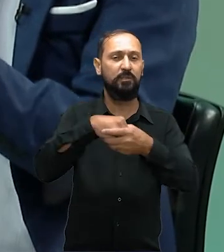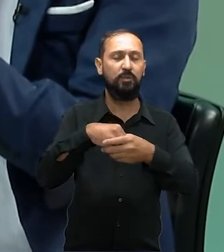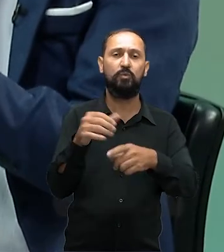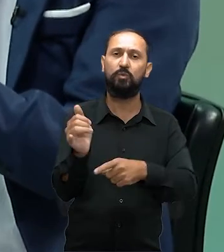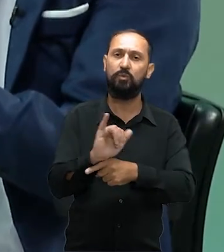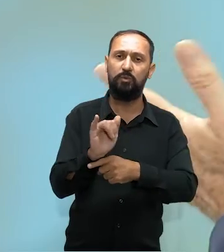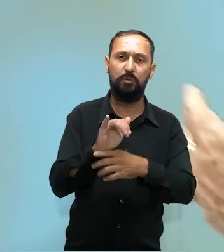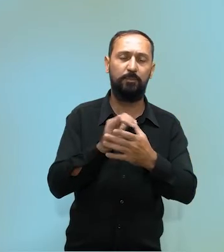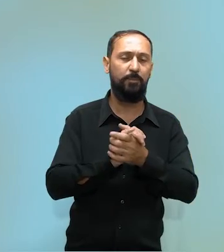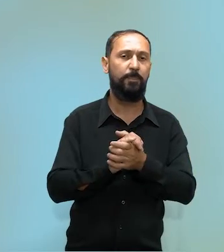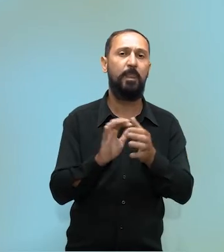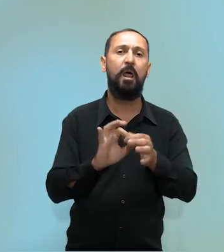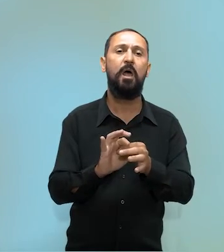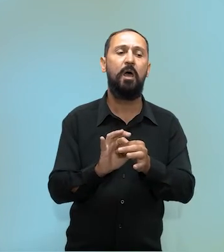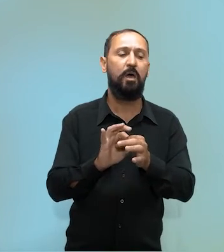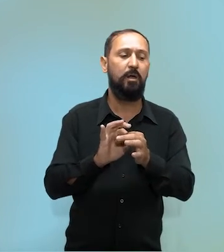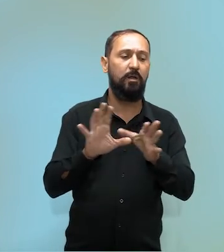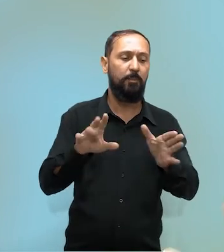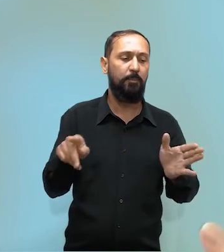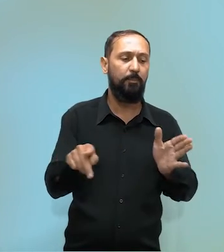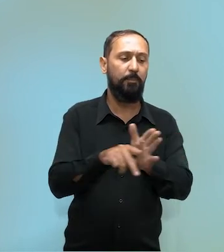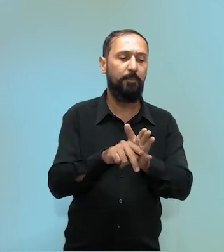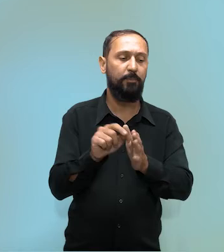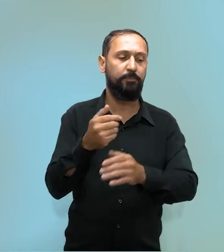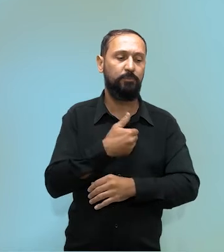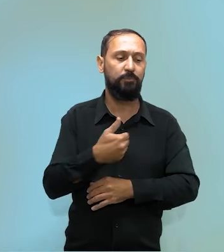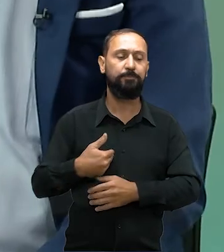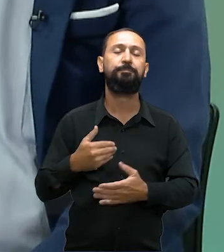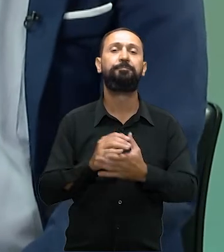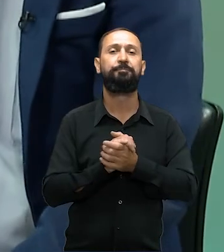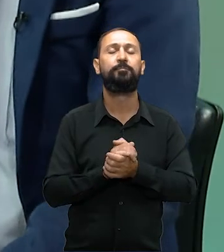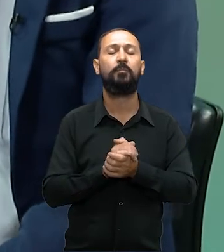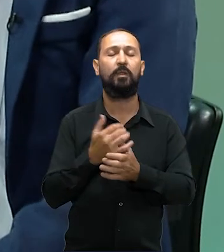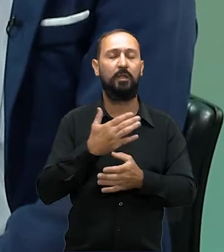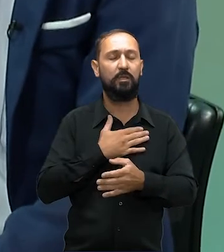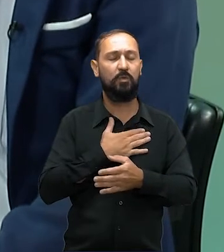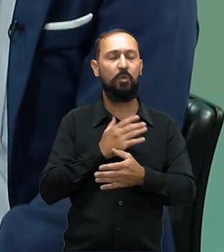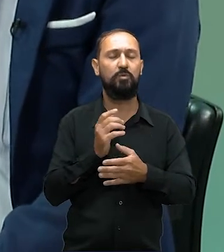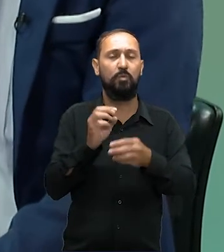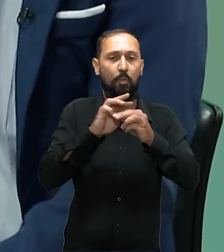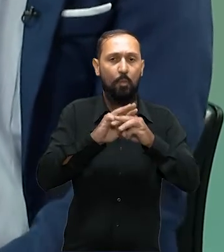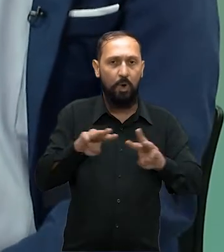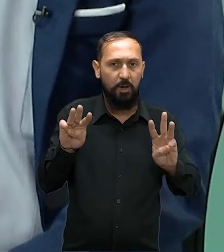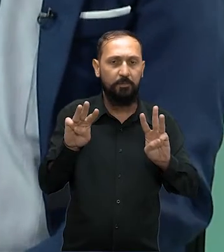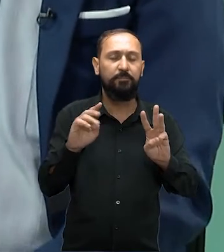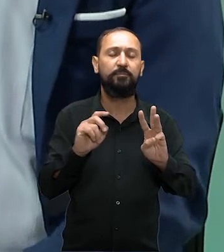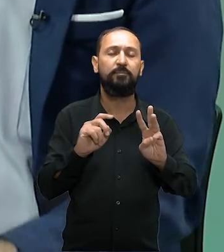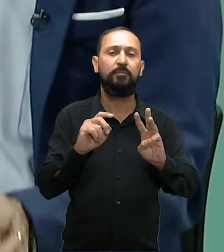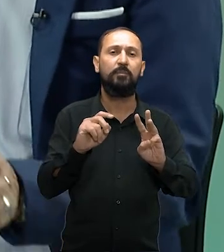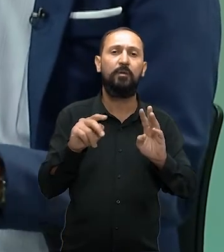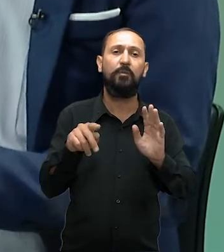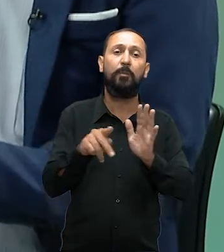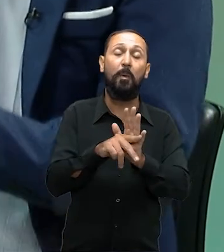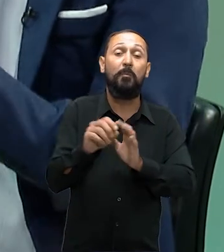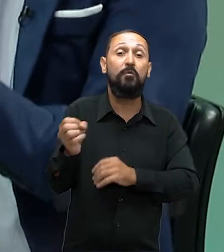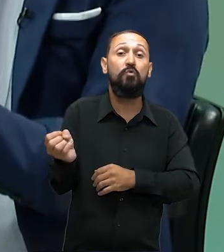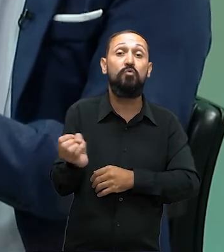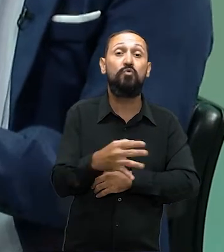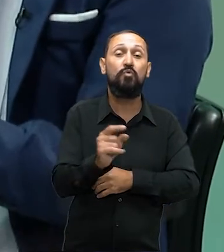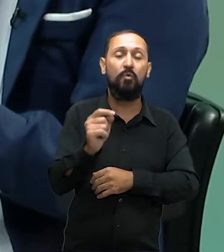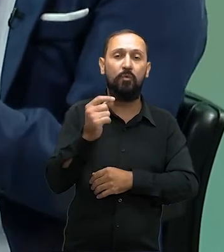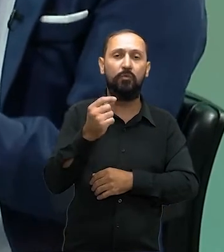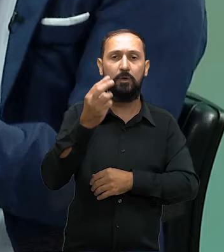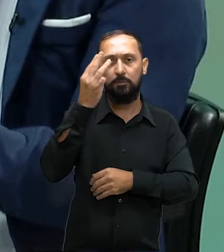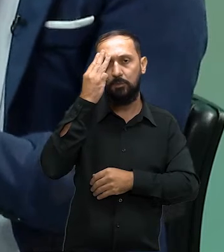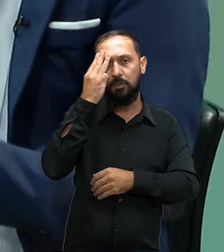plataforma do YouTube. Também está disponível lá nos canais do governo. Exatamente, está na nossa página. Foi uma coisa